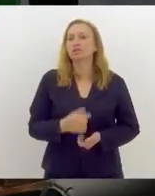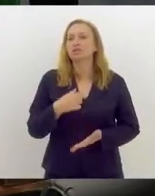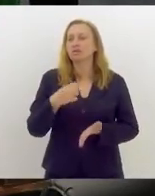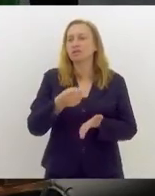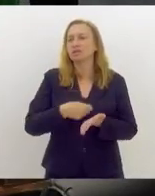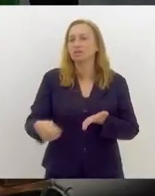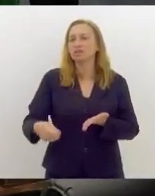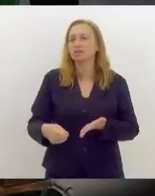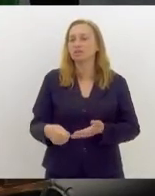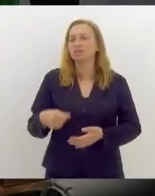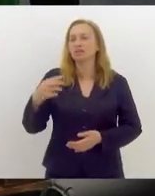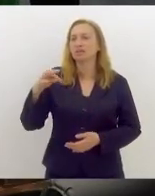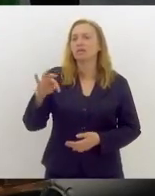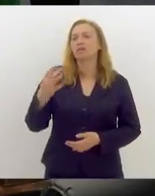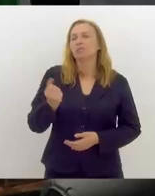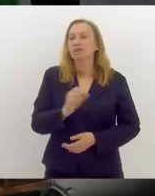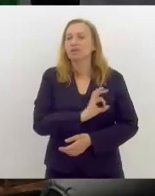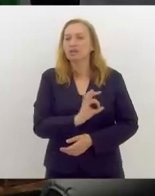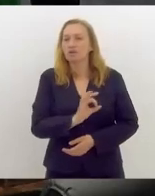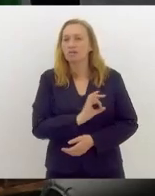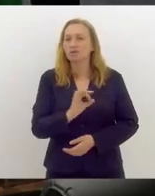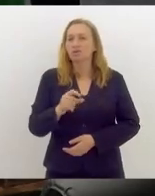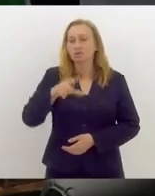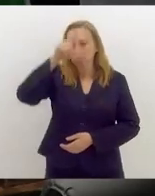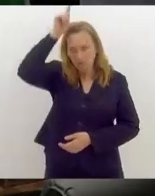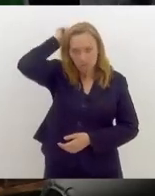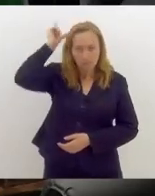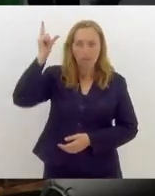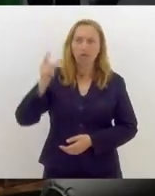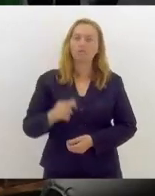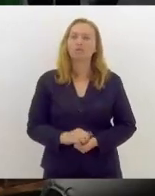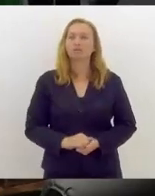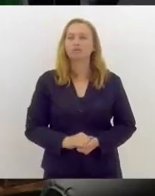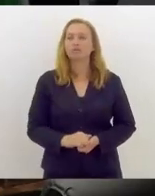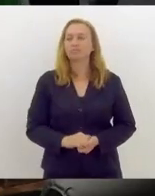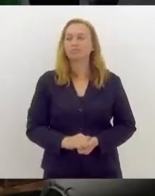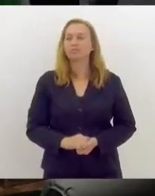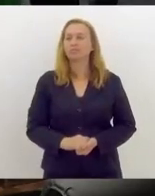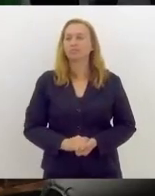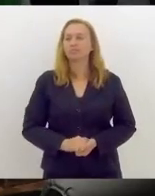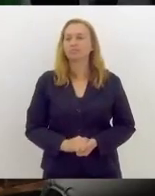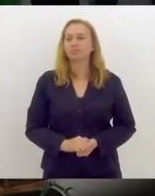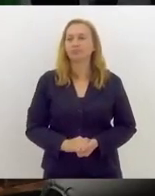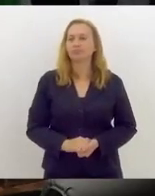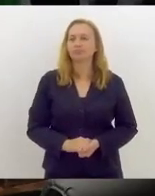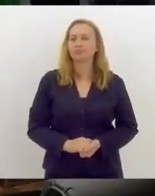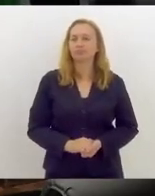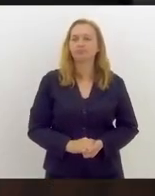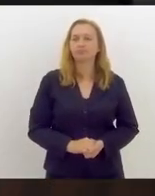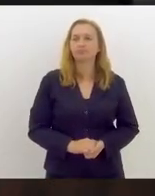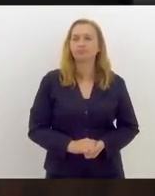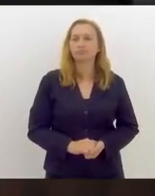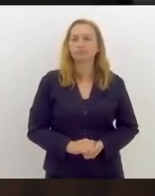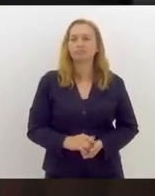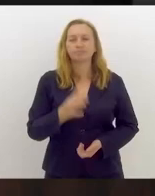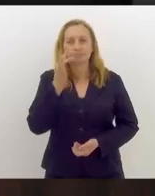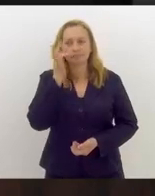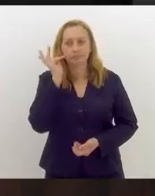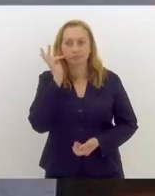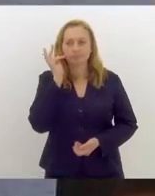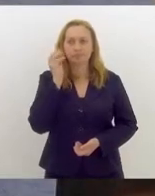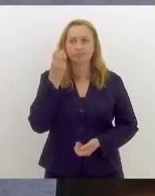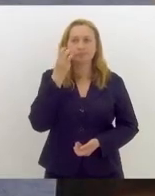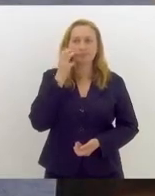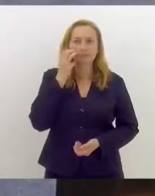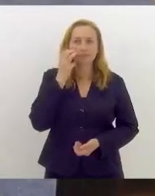Marta Rocha Luiz Paulo a nota por favor senhor presidente Marta Rocha Luiz Paulo Flávio Serafim